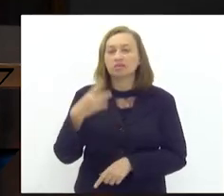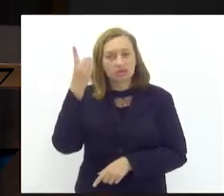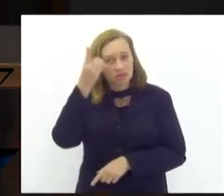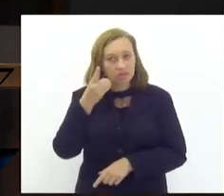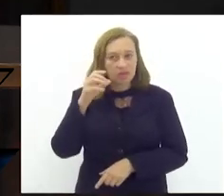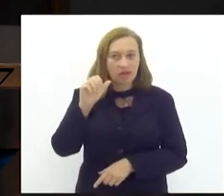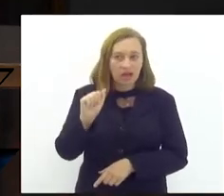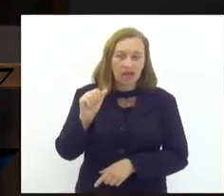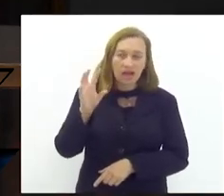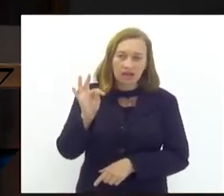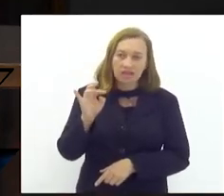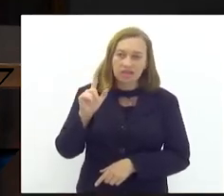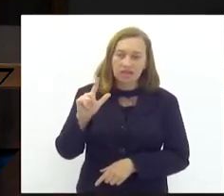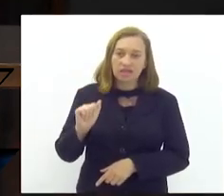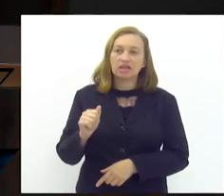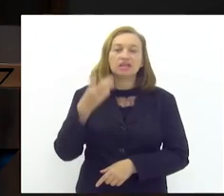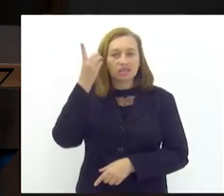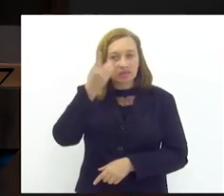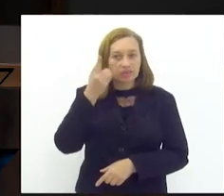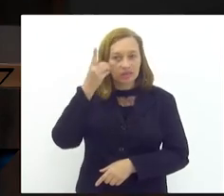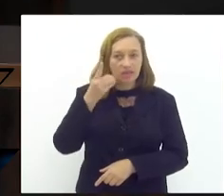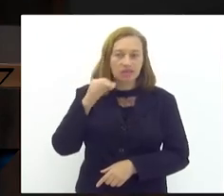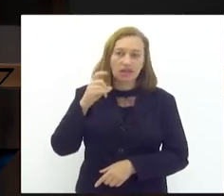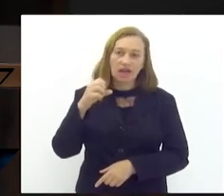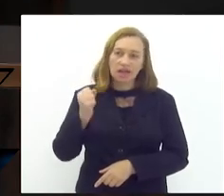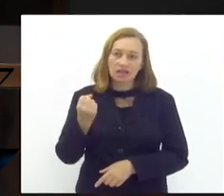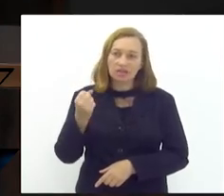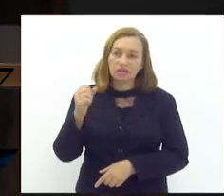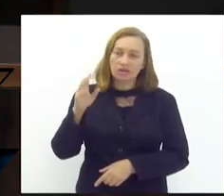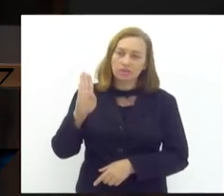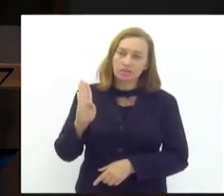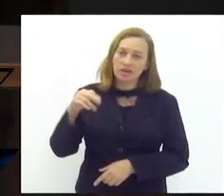Átila Nunes deputado Carlos BNH